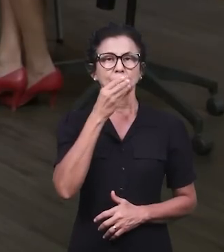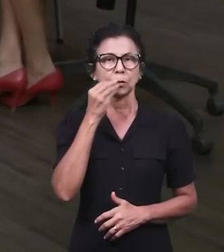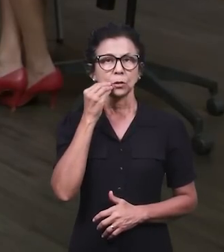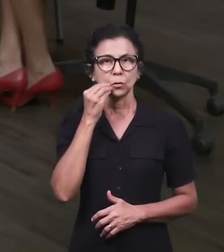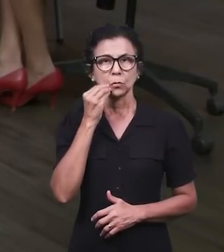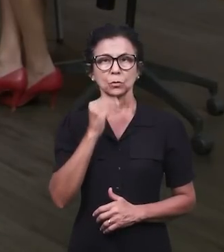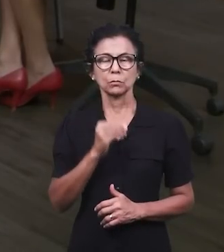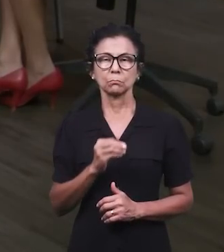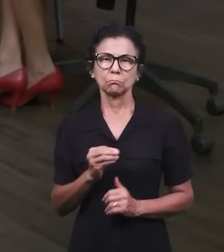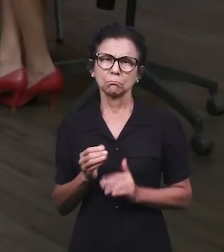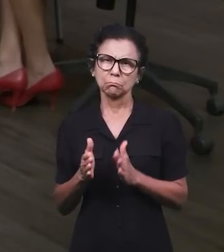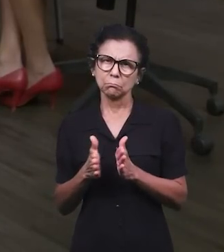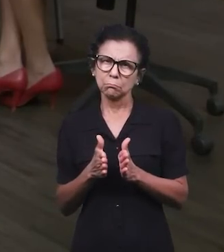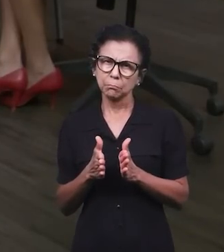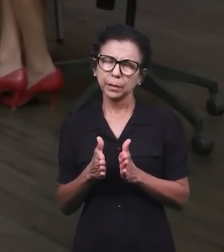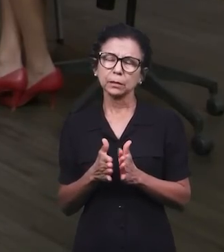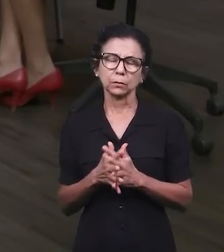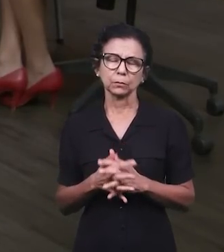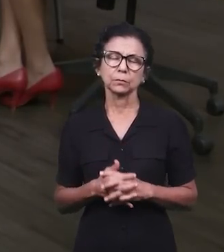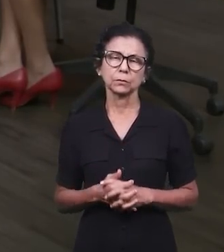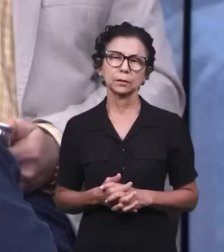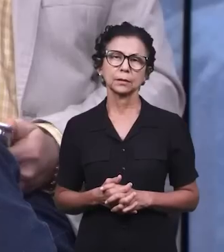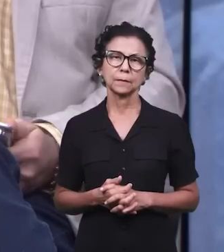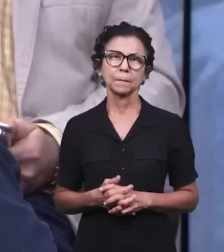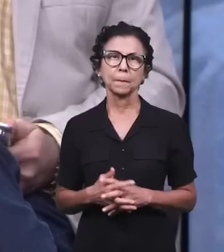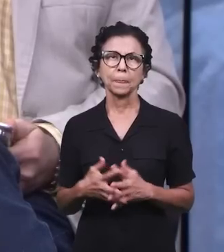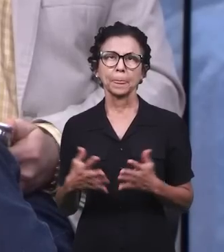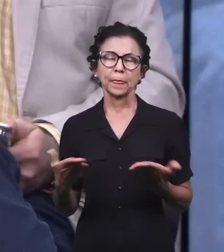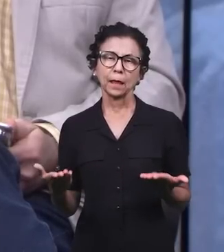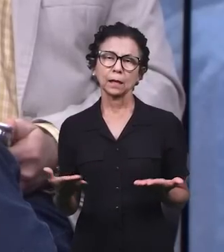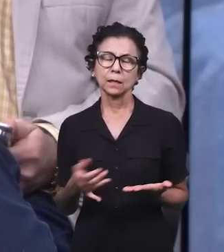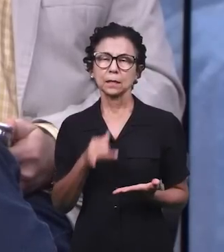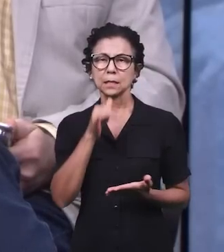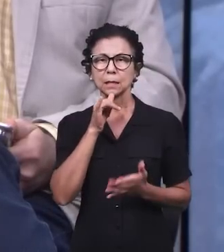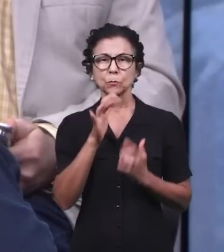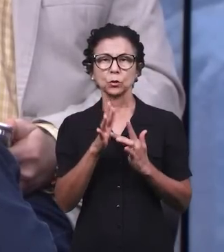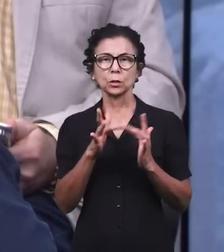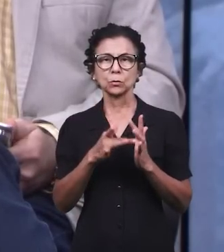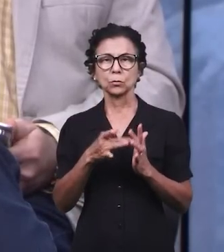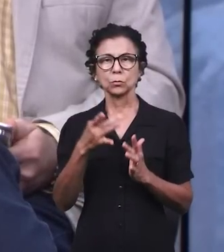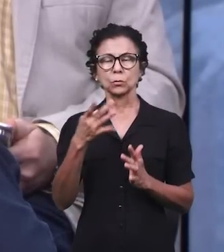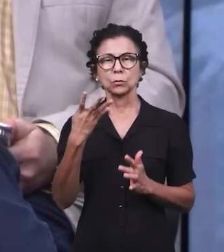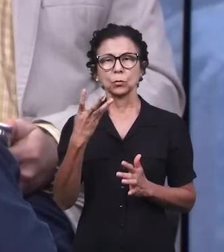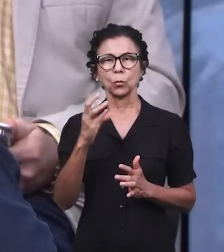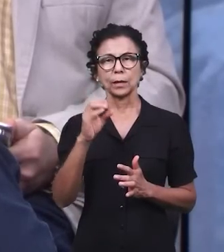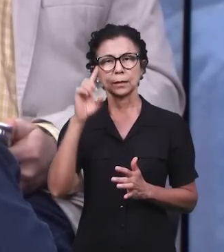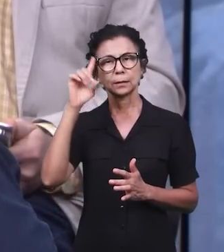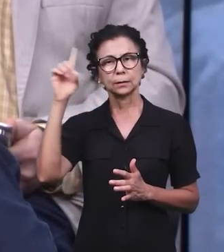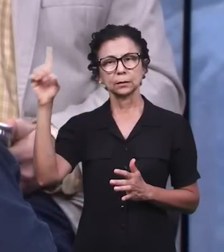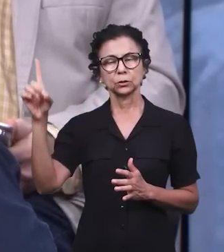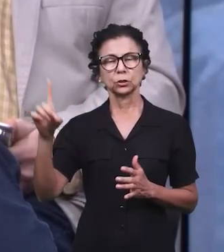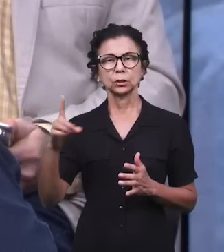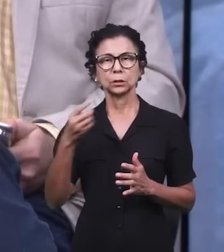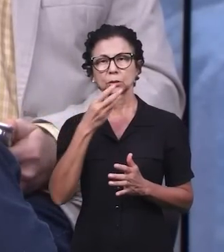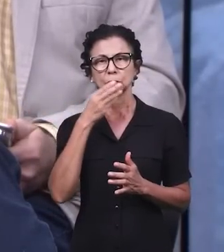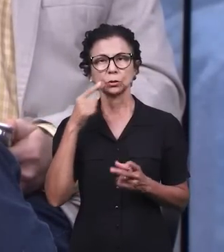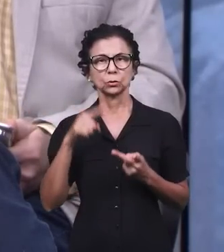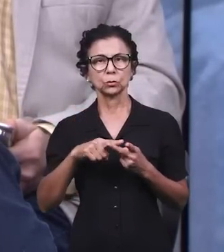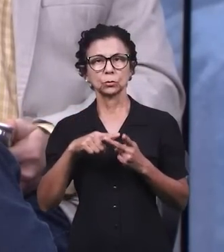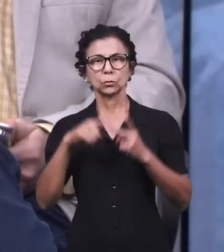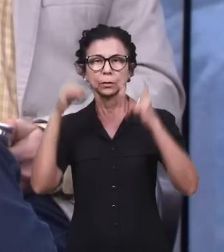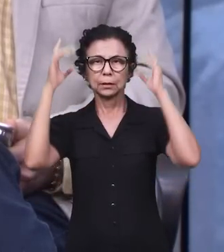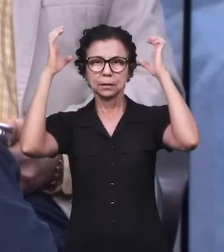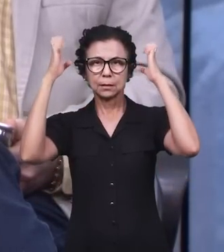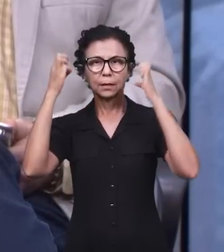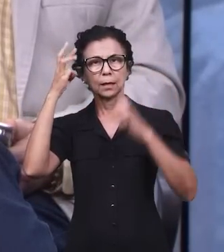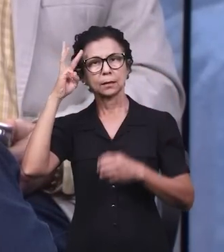por um período. Até na palavra você vai ver, Jesus jejuou 40 dias, Esté 3 dias, né? Paulo foi